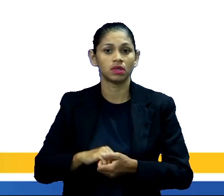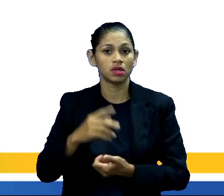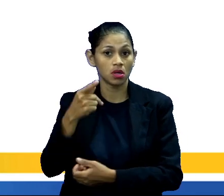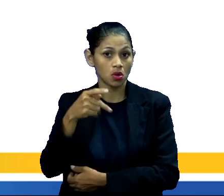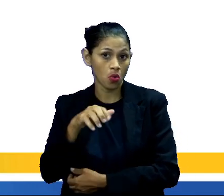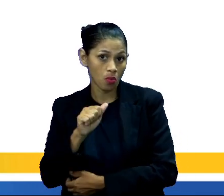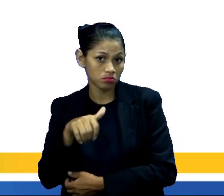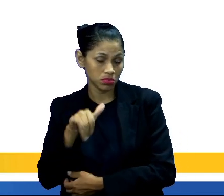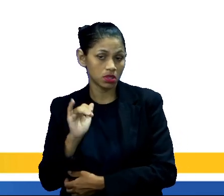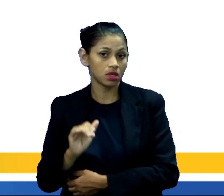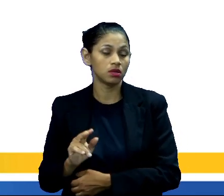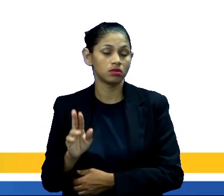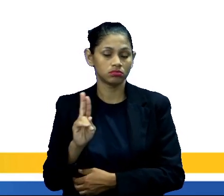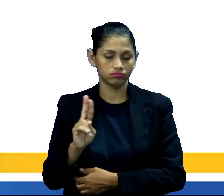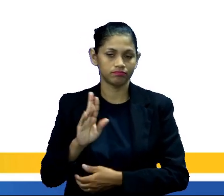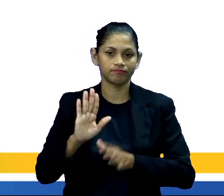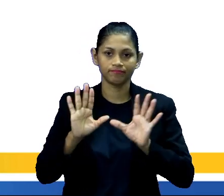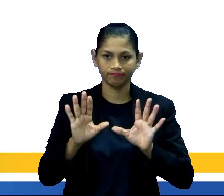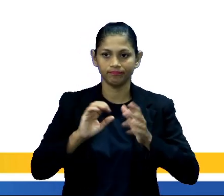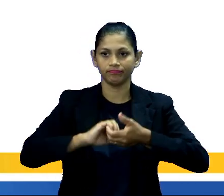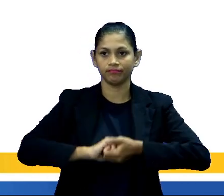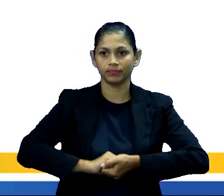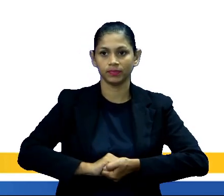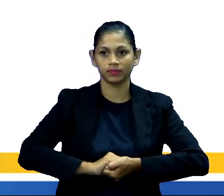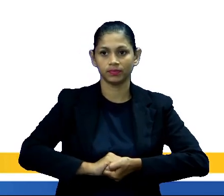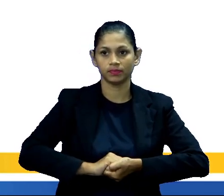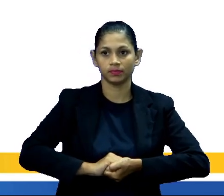original, ok?